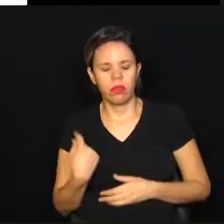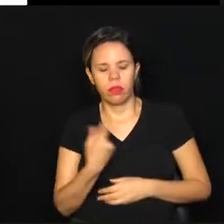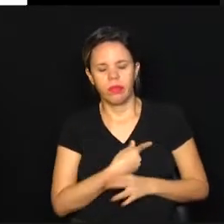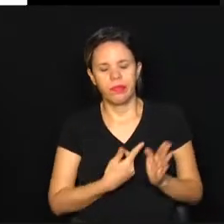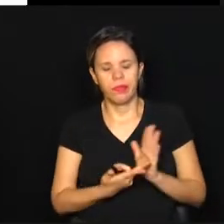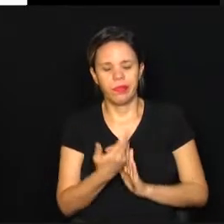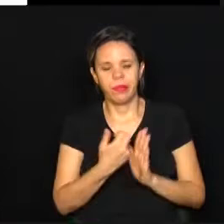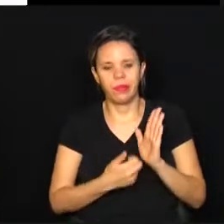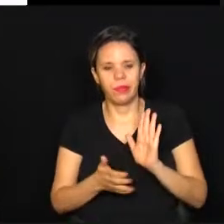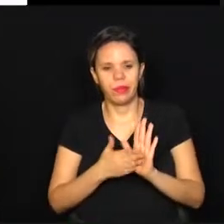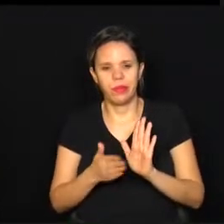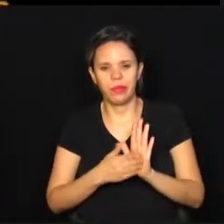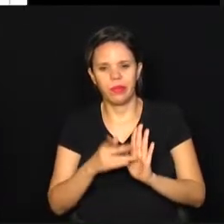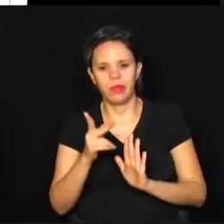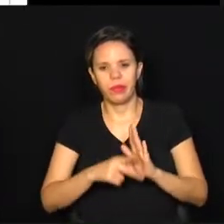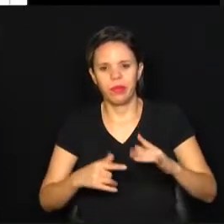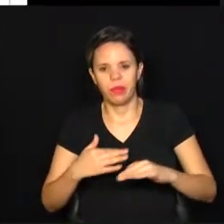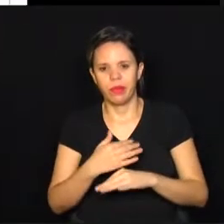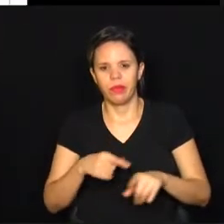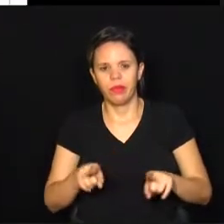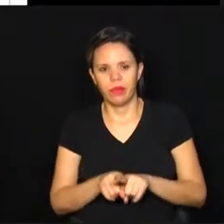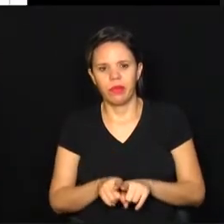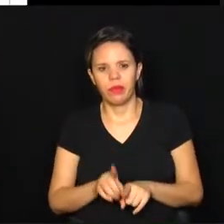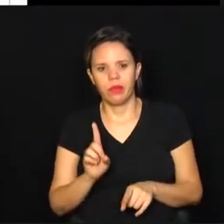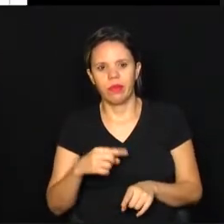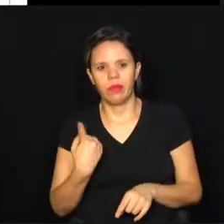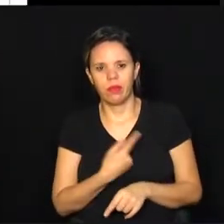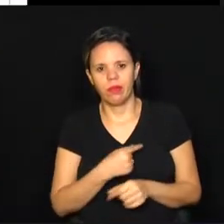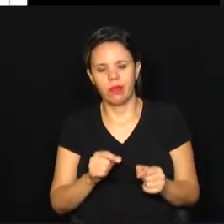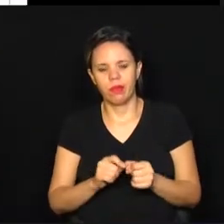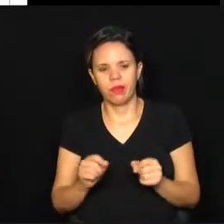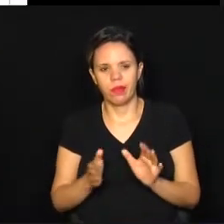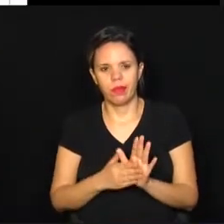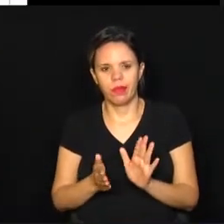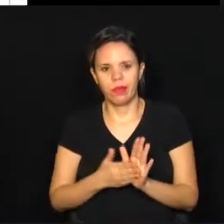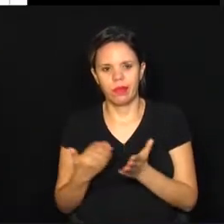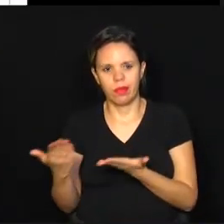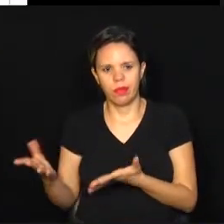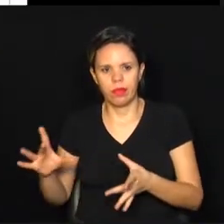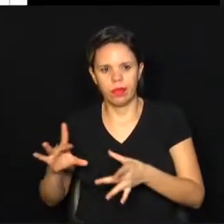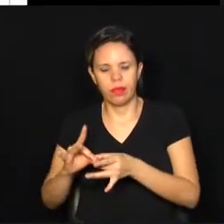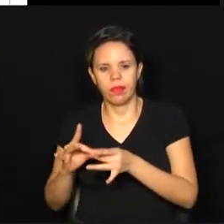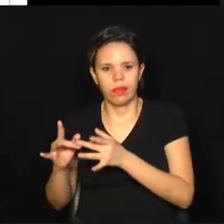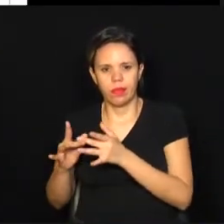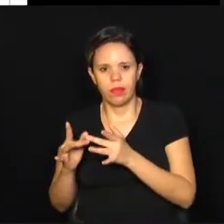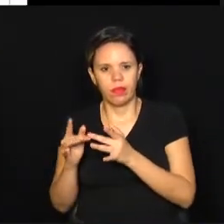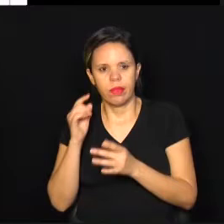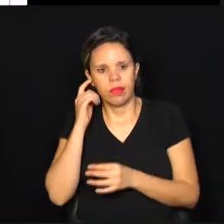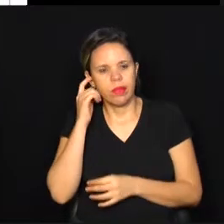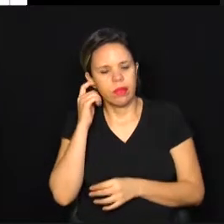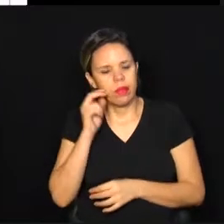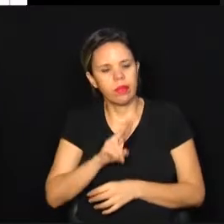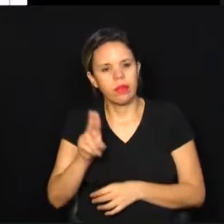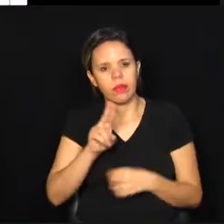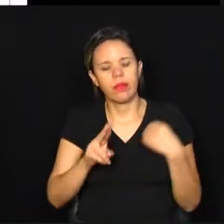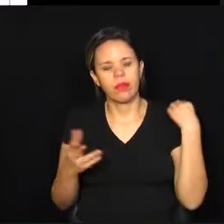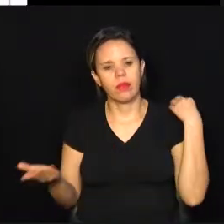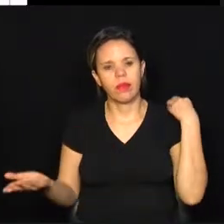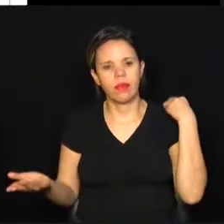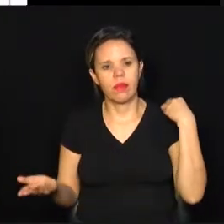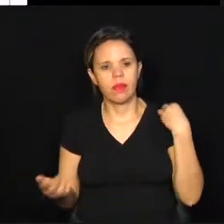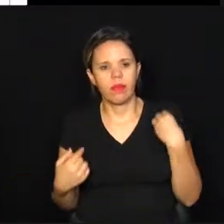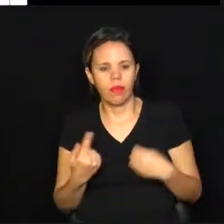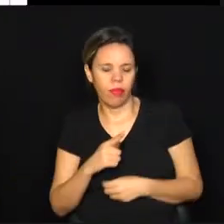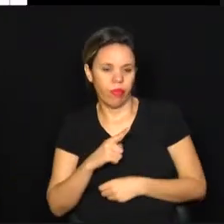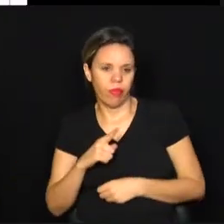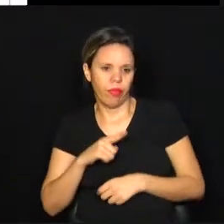essas propostas no plano diretor. E nós fizemos aqui uma proposta dessas conexões radiais. E utilizando o que a gente